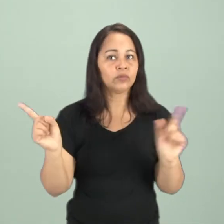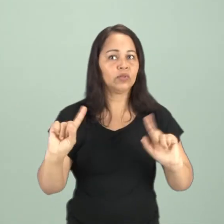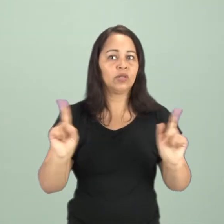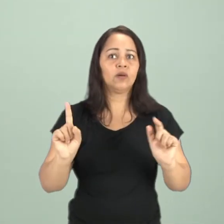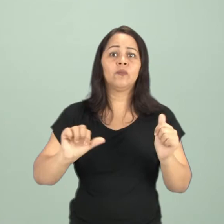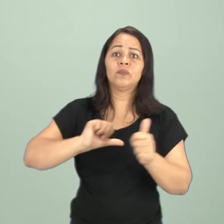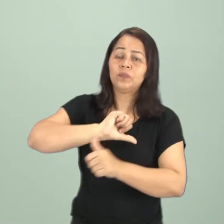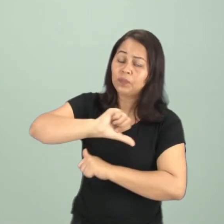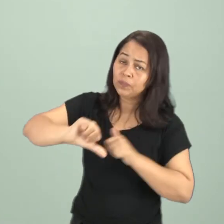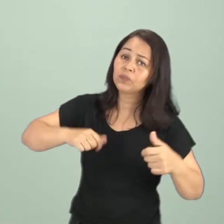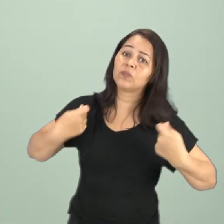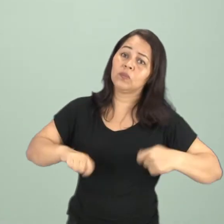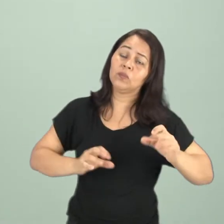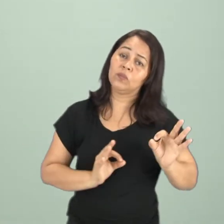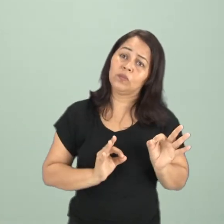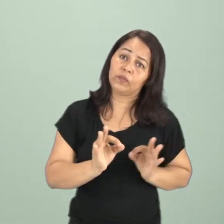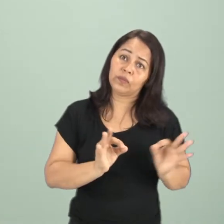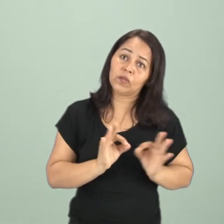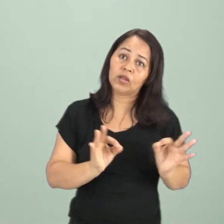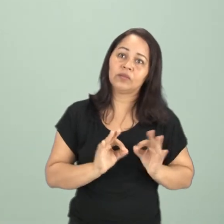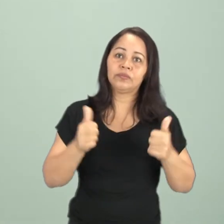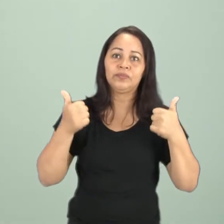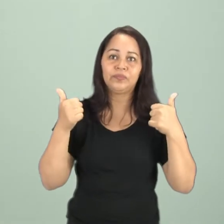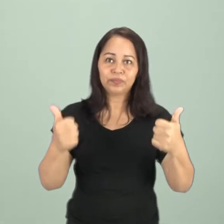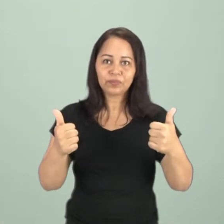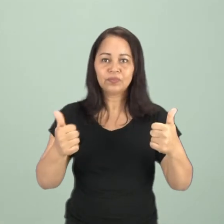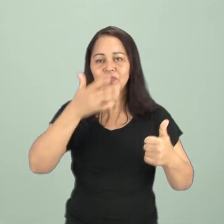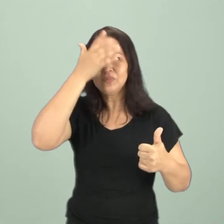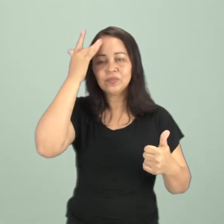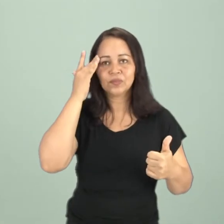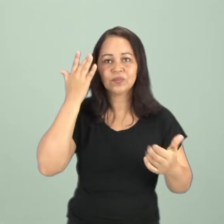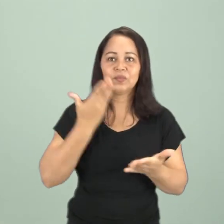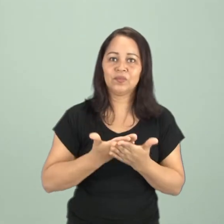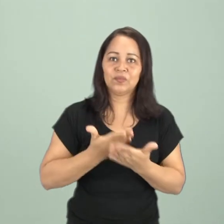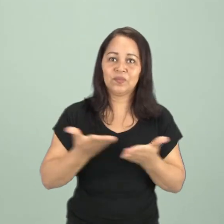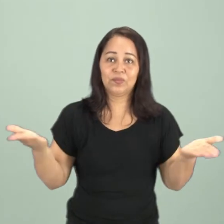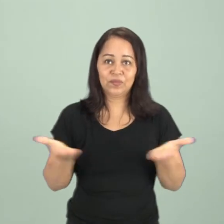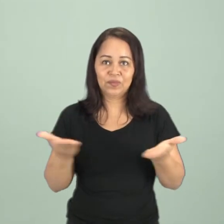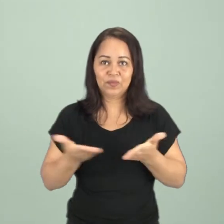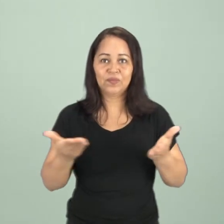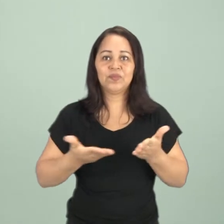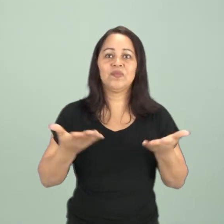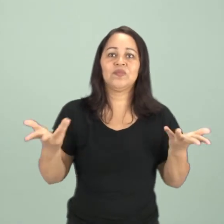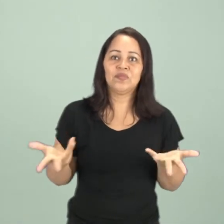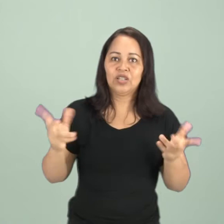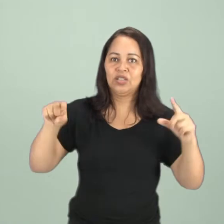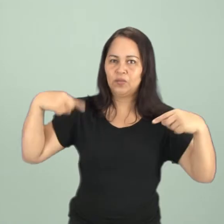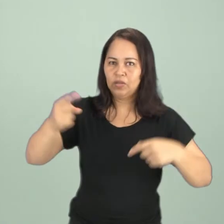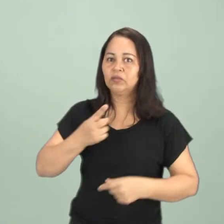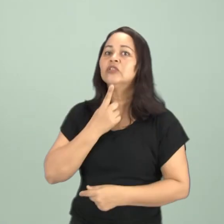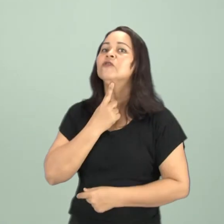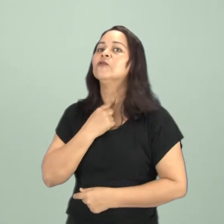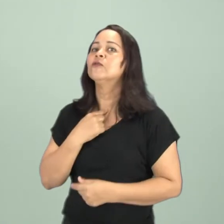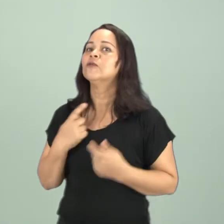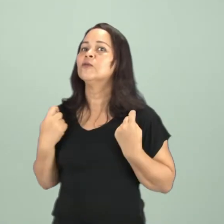mudar, tem que ser planejado. Então, pessoal, essa foi a aula de hoje. Na próxima aula vamos falar um pouquinho sobre ambição e o que